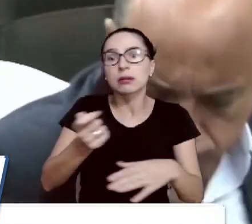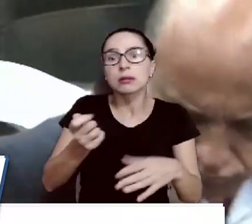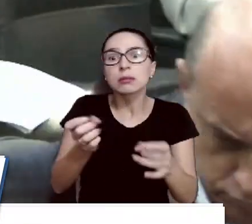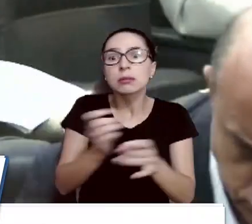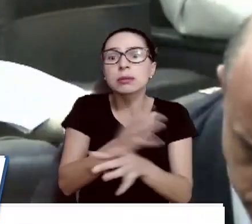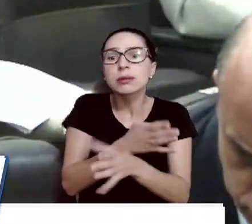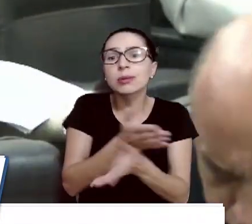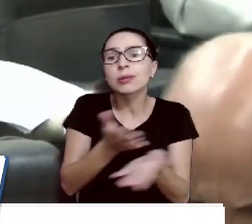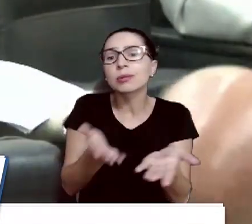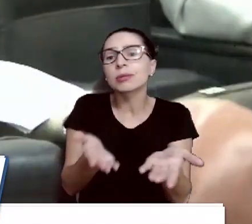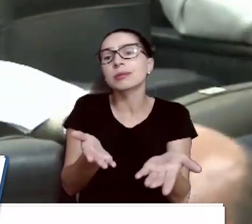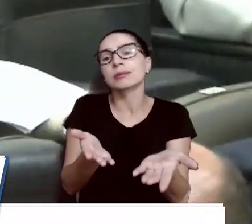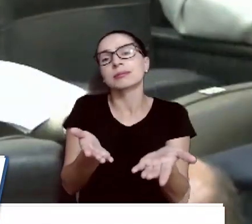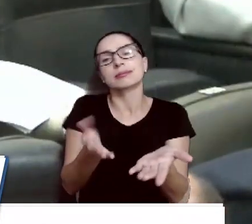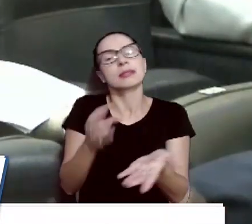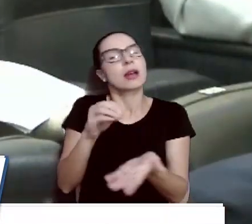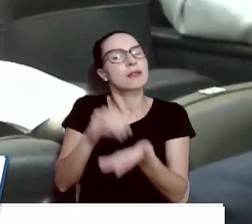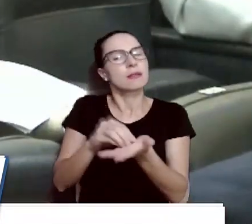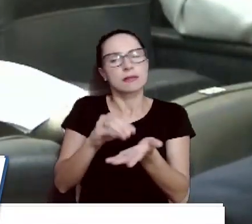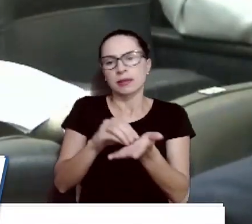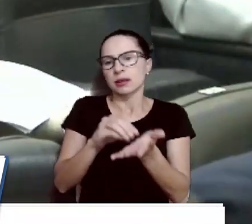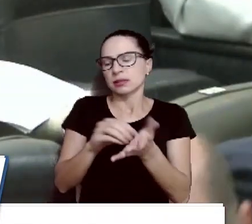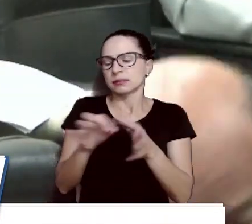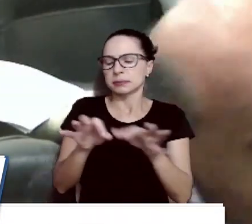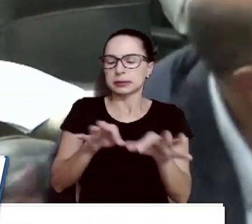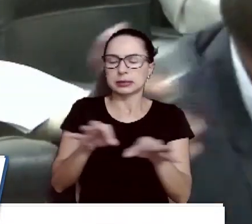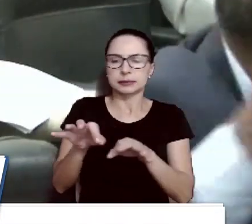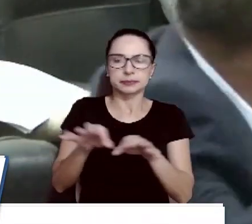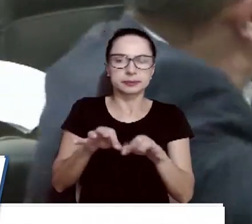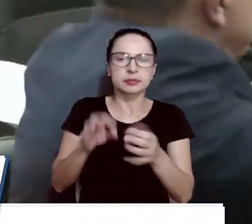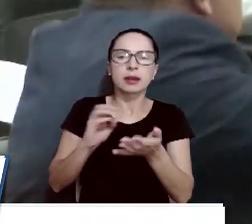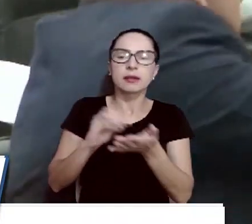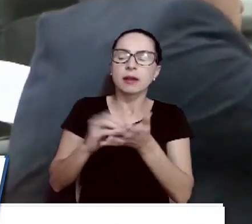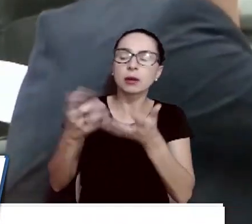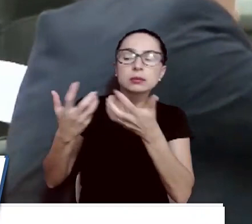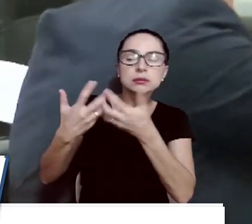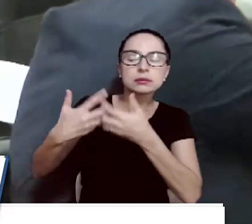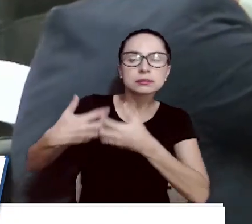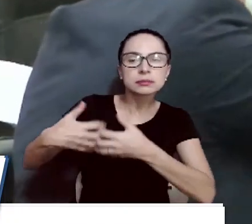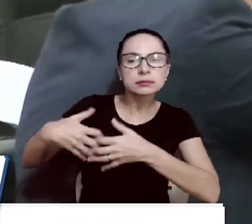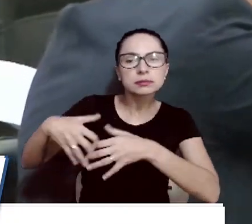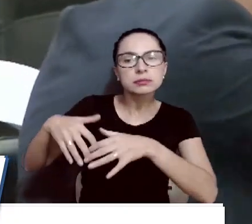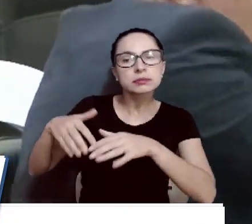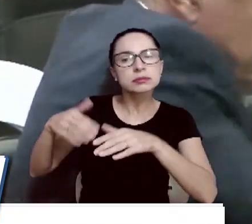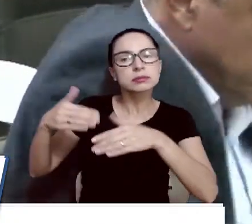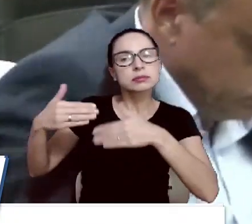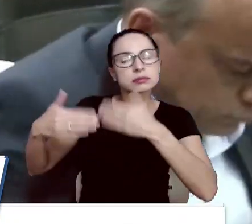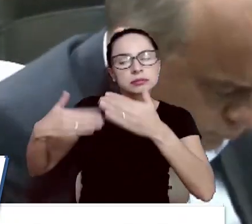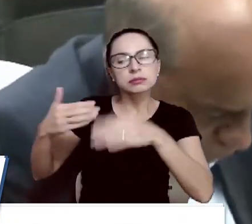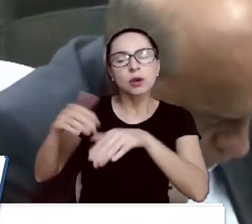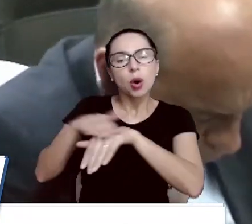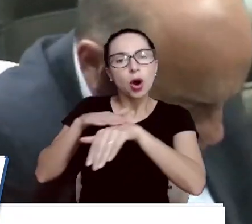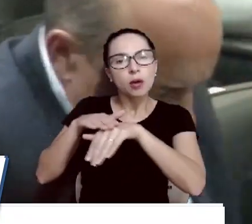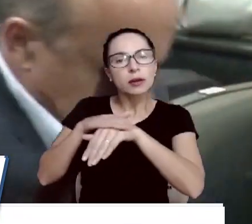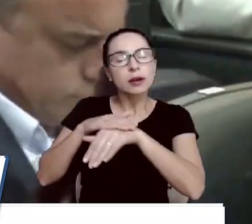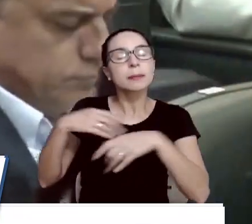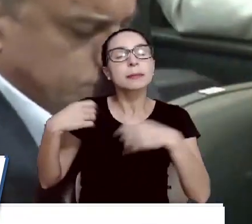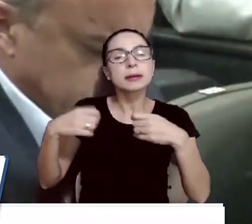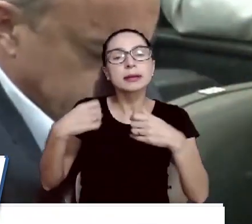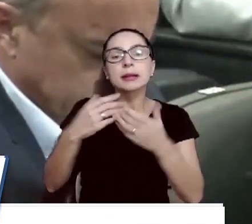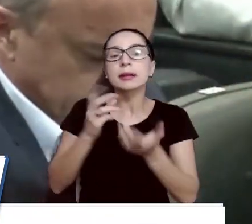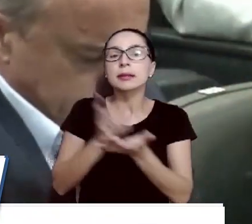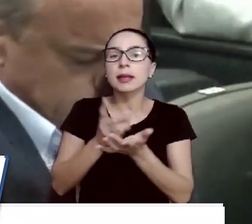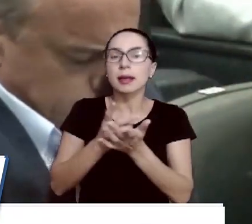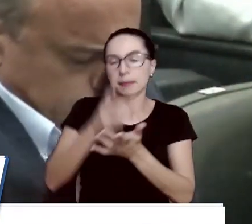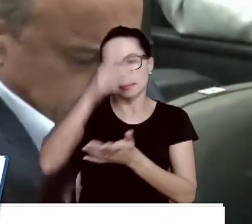Isso é falta de planejamento, isso é falta de sincronia, isso aí precisa. Todas as vezes que a prefeitura for fazer